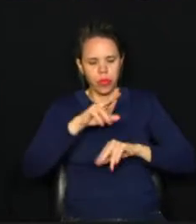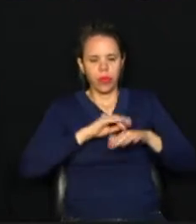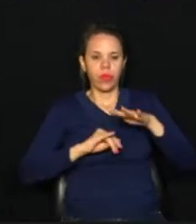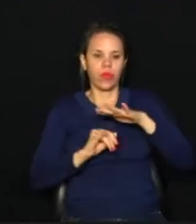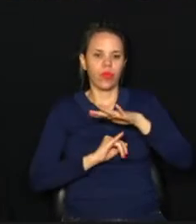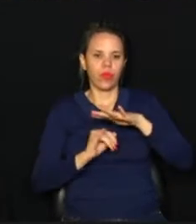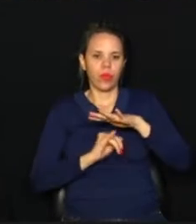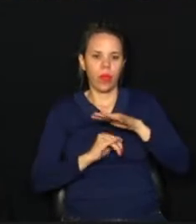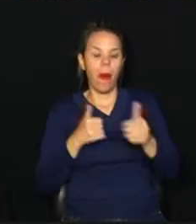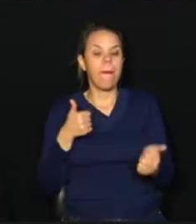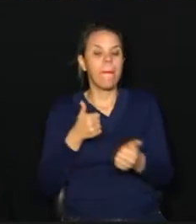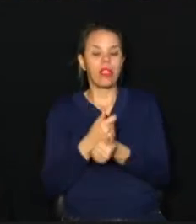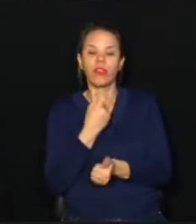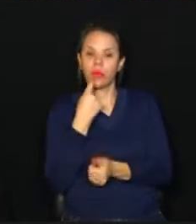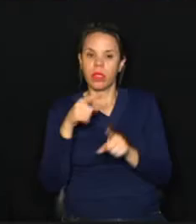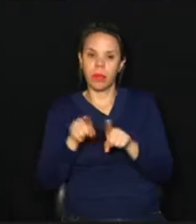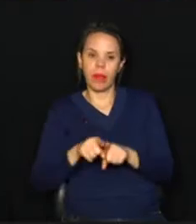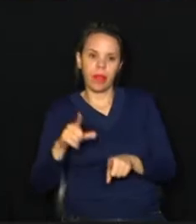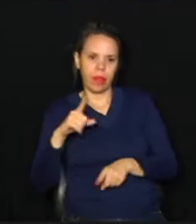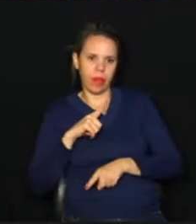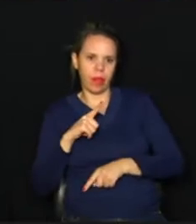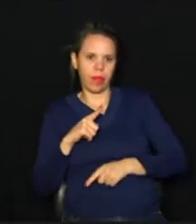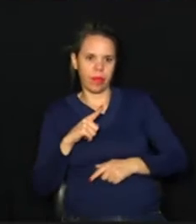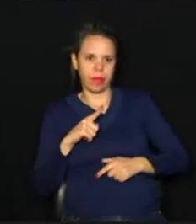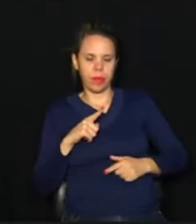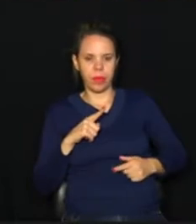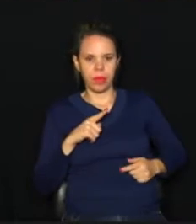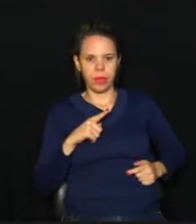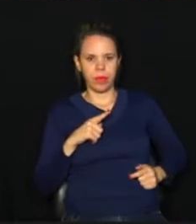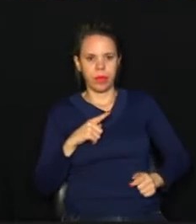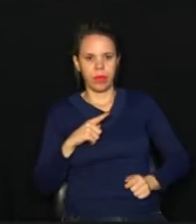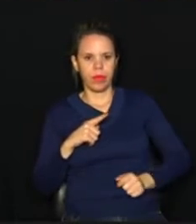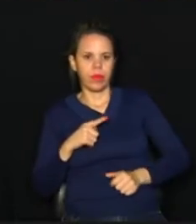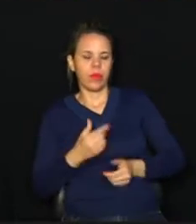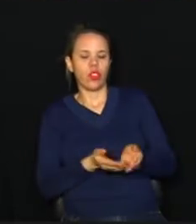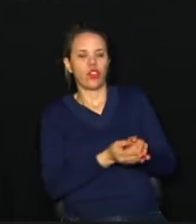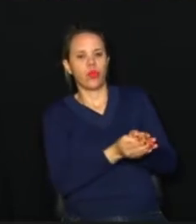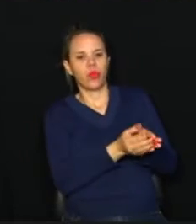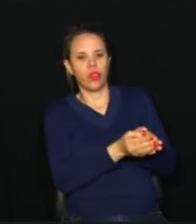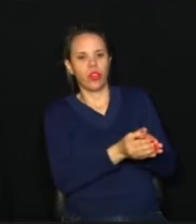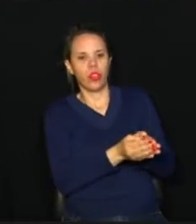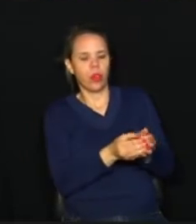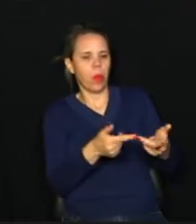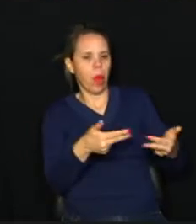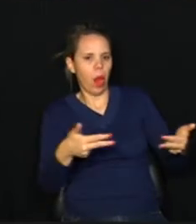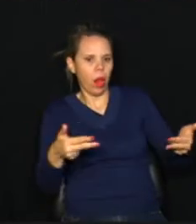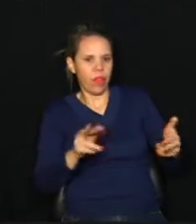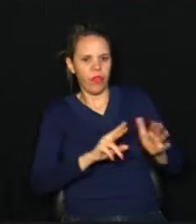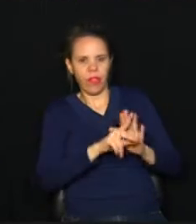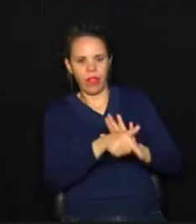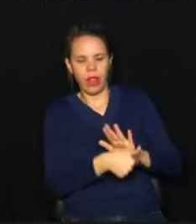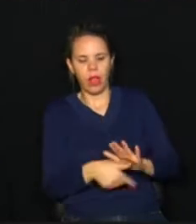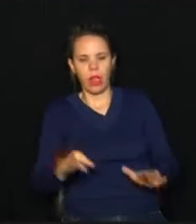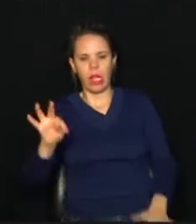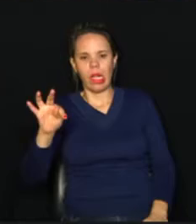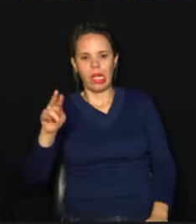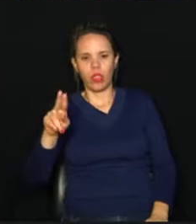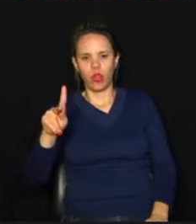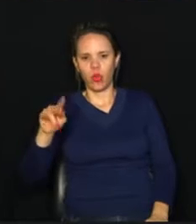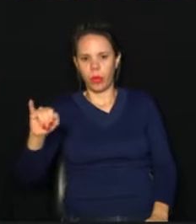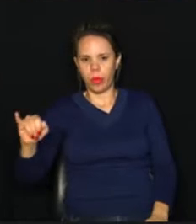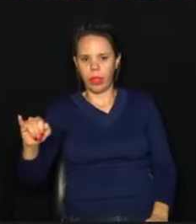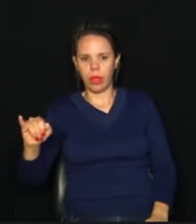próxima a Campinas. Lembro aí das estações ambientais de Mogi Guaçu, Mogi Mirim, de Tupi, e